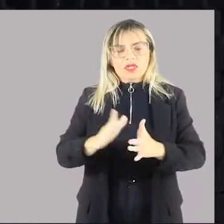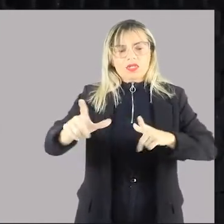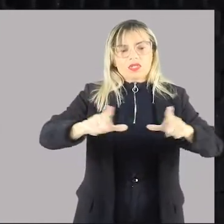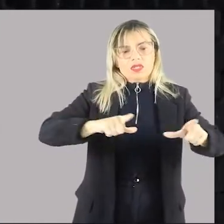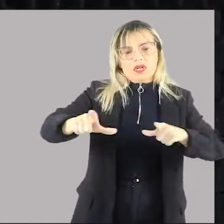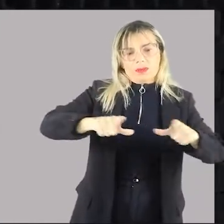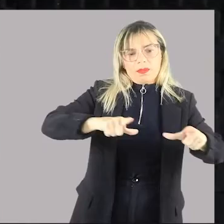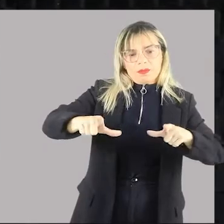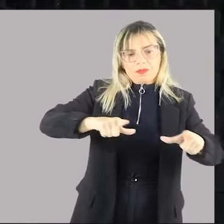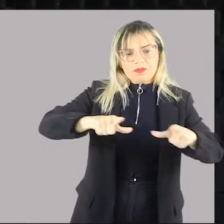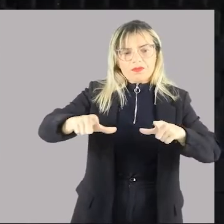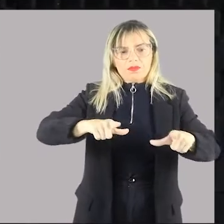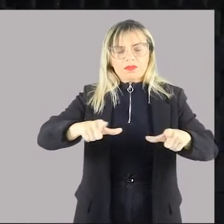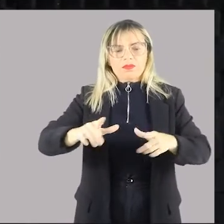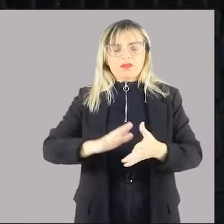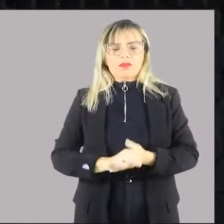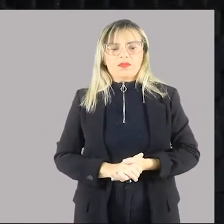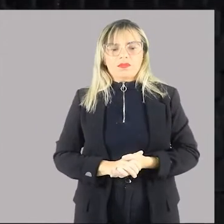empregabilidade.